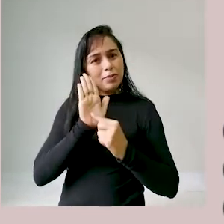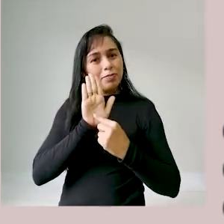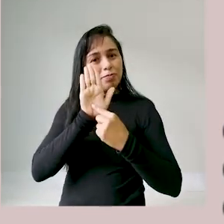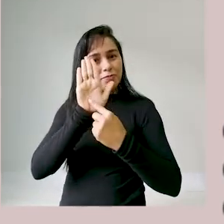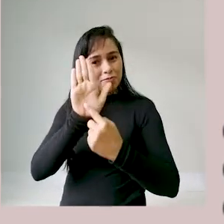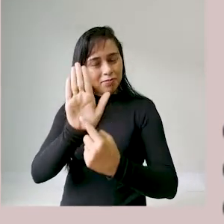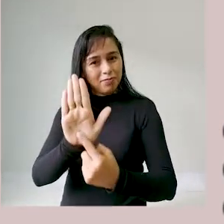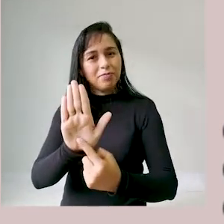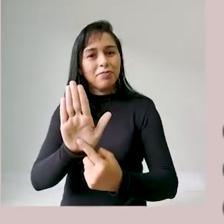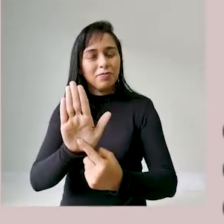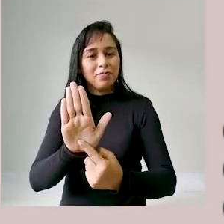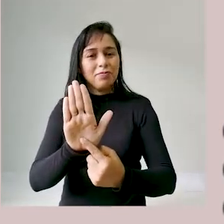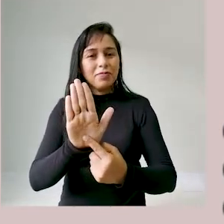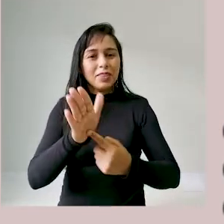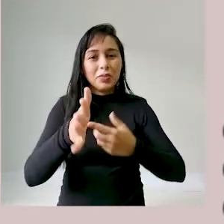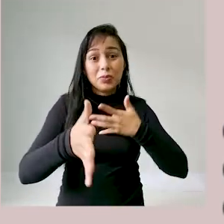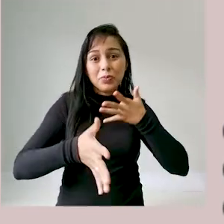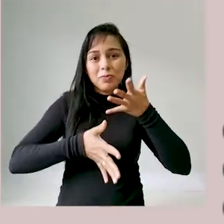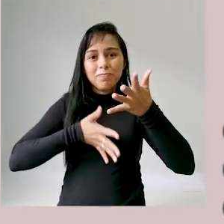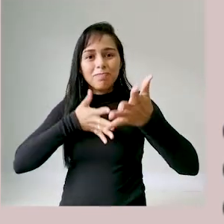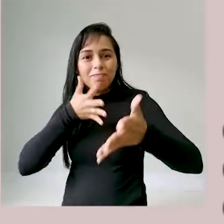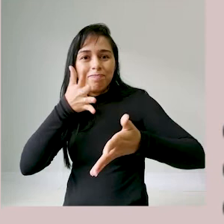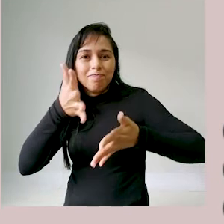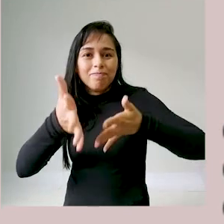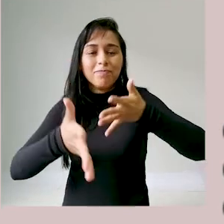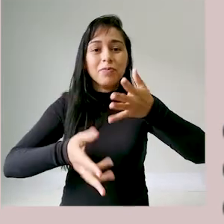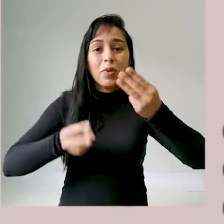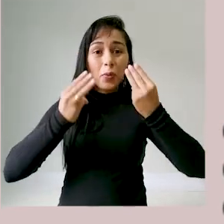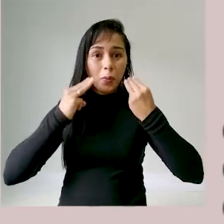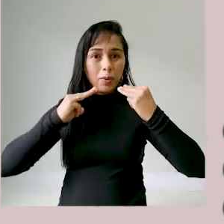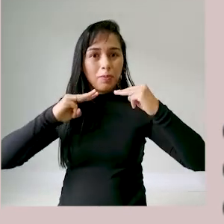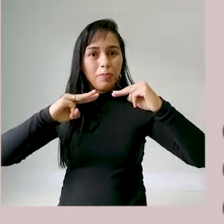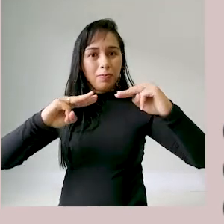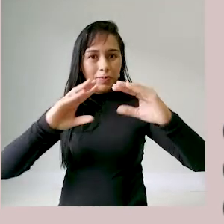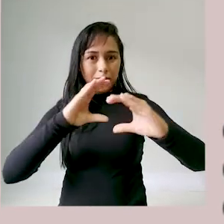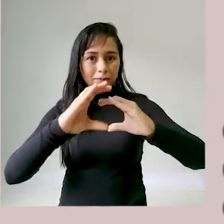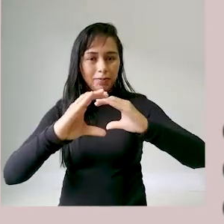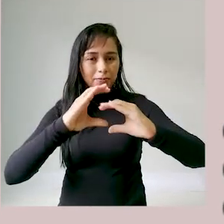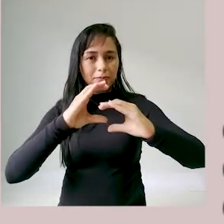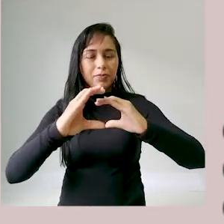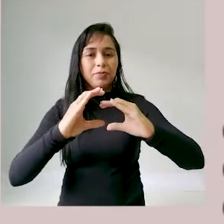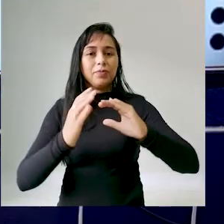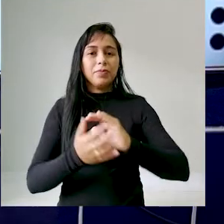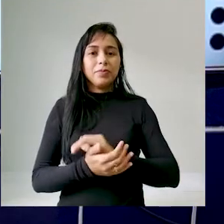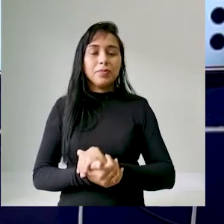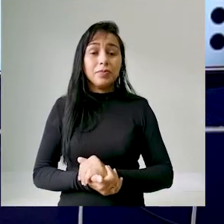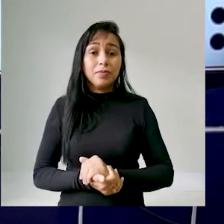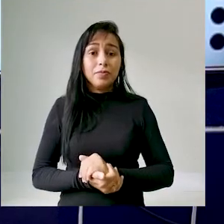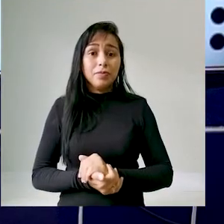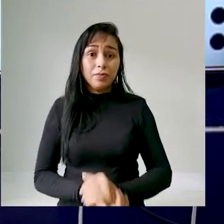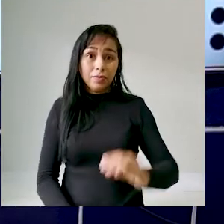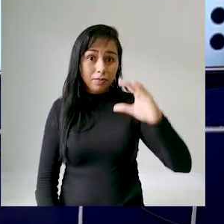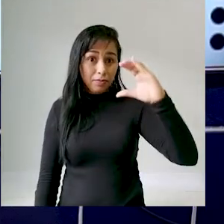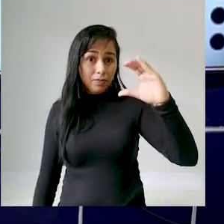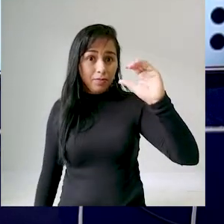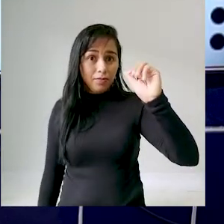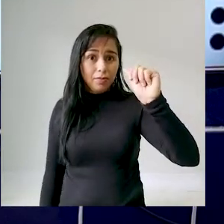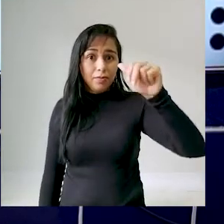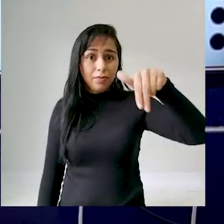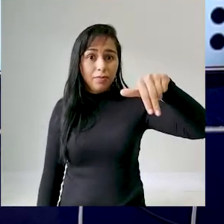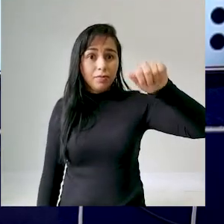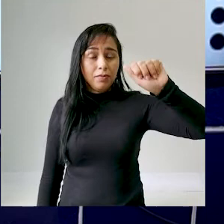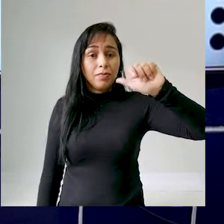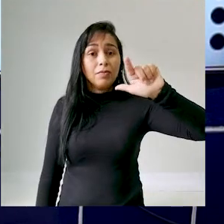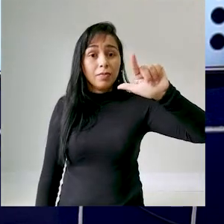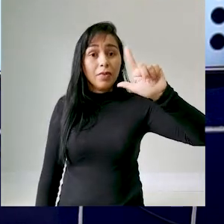vocês, tudo que eu estou falando é a mensagem desse processo comunicativo. O canal. O canal é o